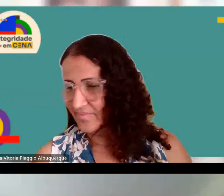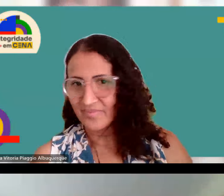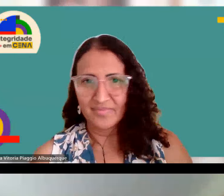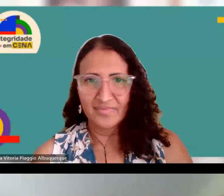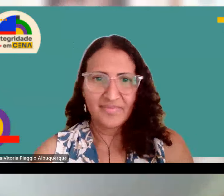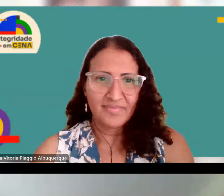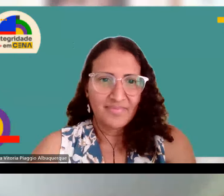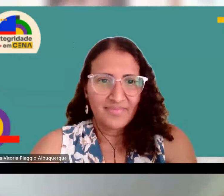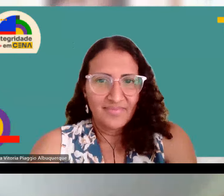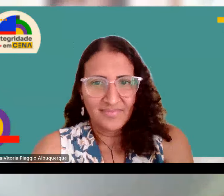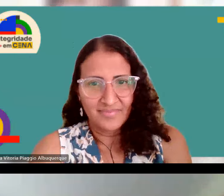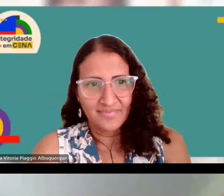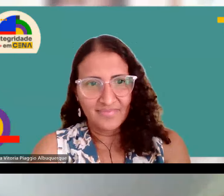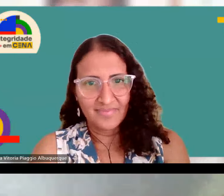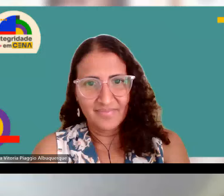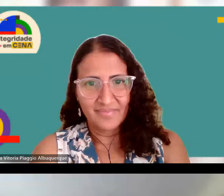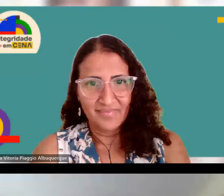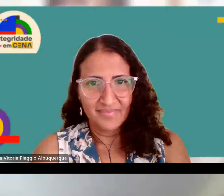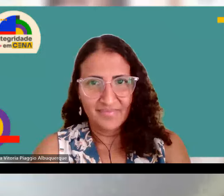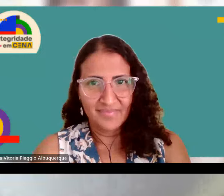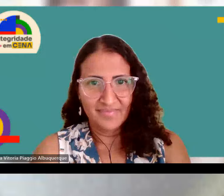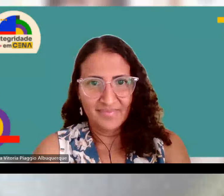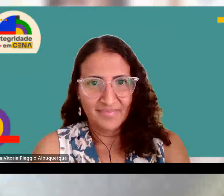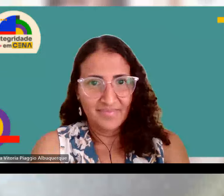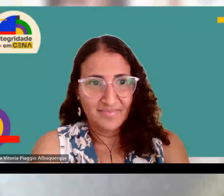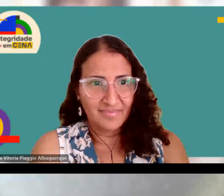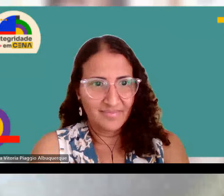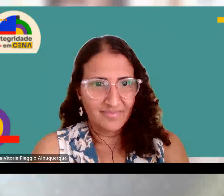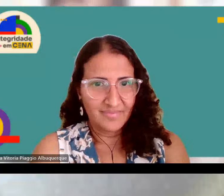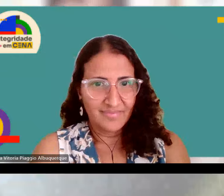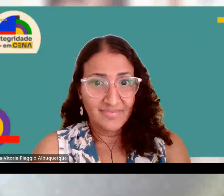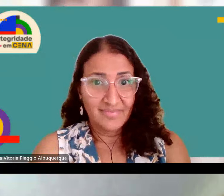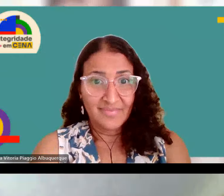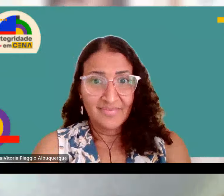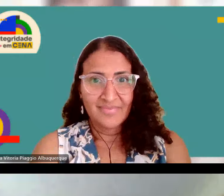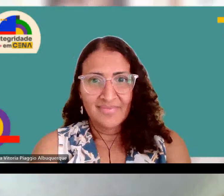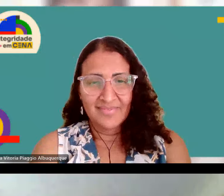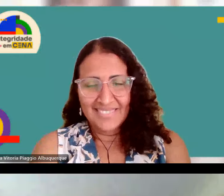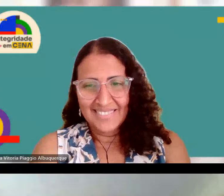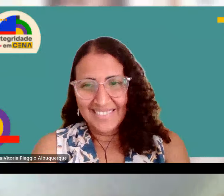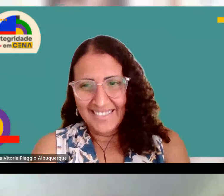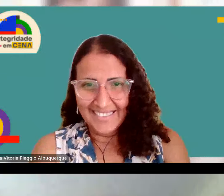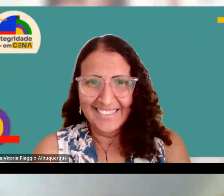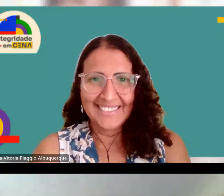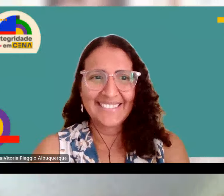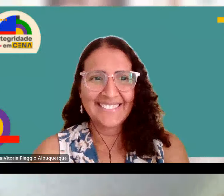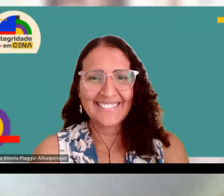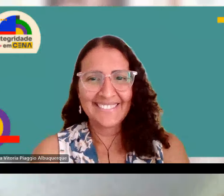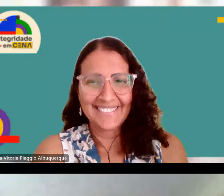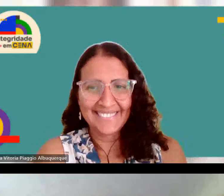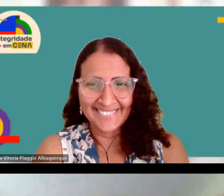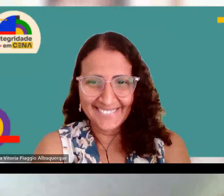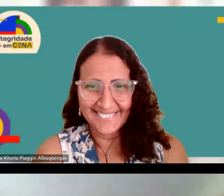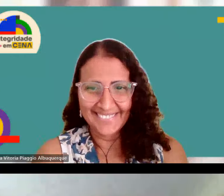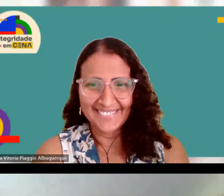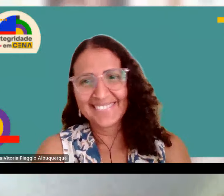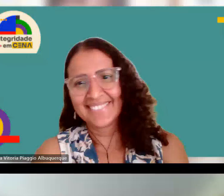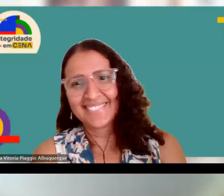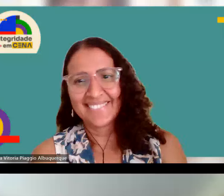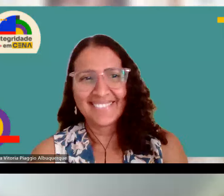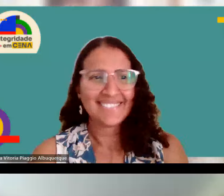vez obrigada a gente sabe que a tua agenda Super apertada Virgínia tava de férias voltou aí correndo para ajudar a gente nessa nessa proposta